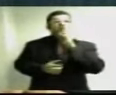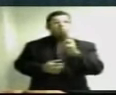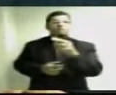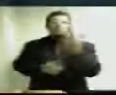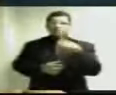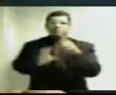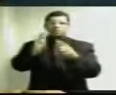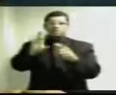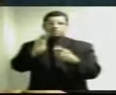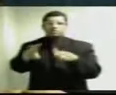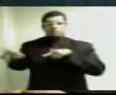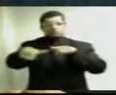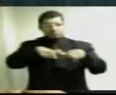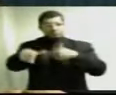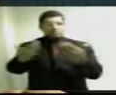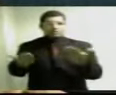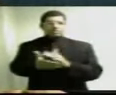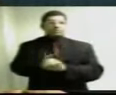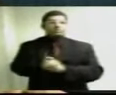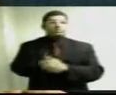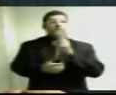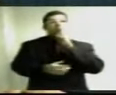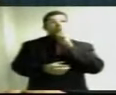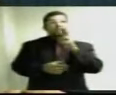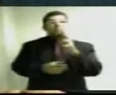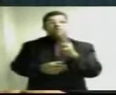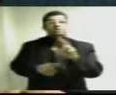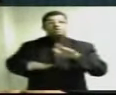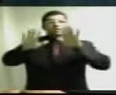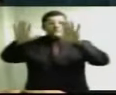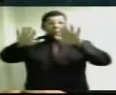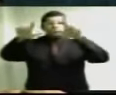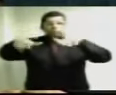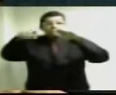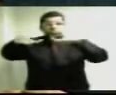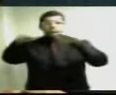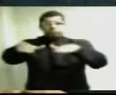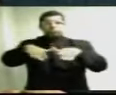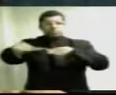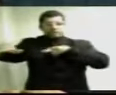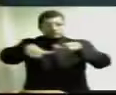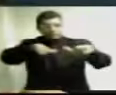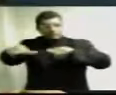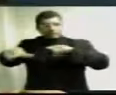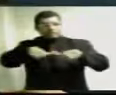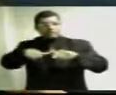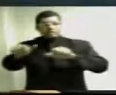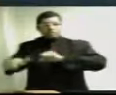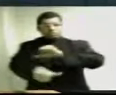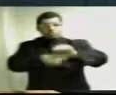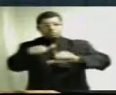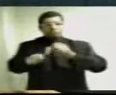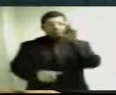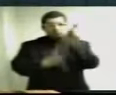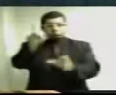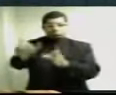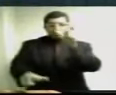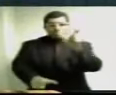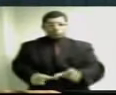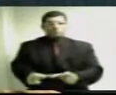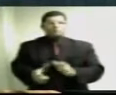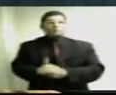Responder não só com solidariedade, responder com manifestações efetivas de mudança de postura,